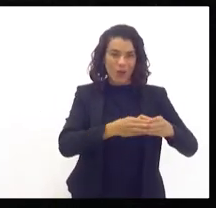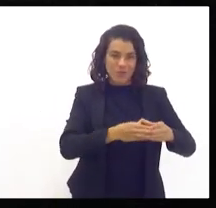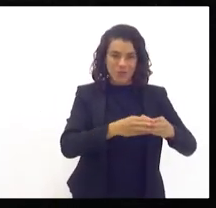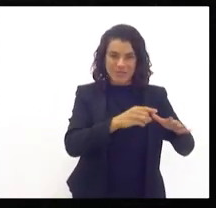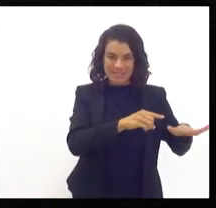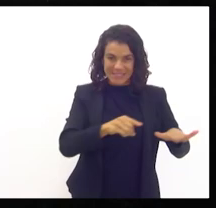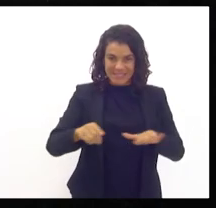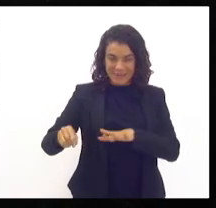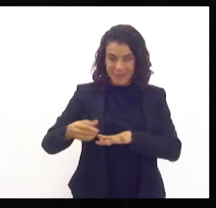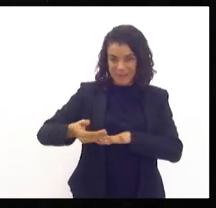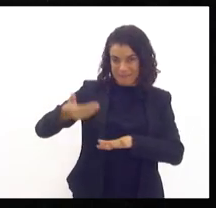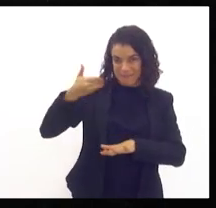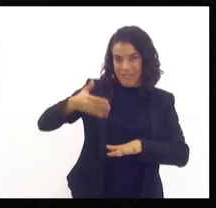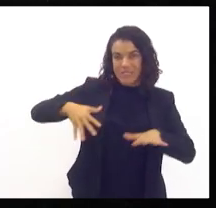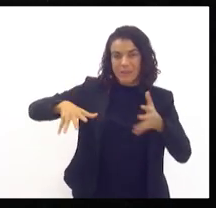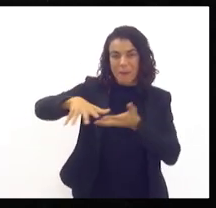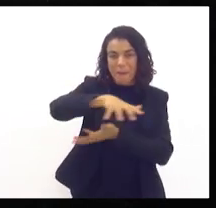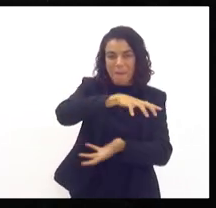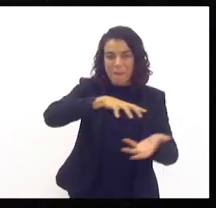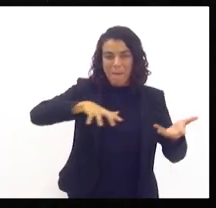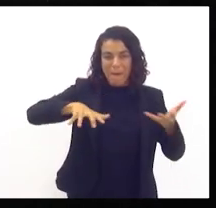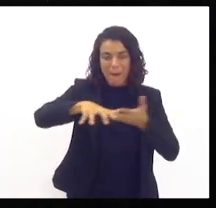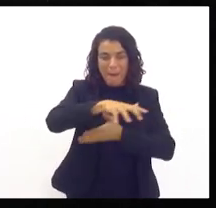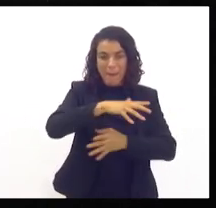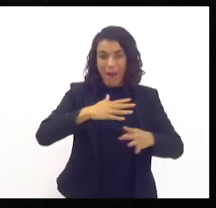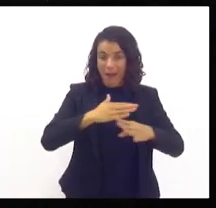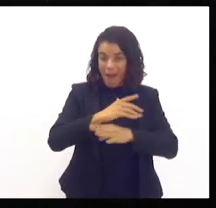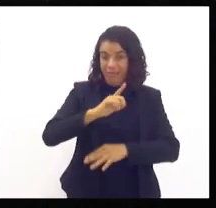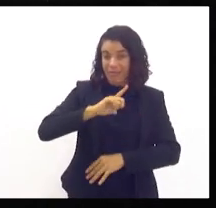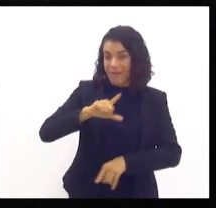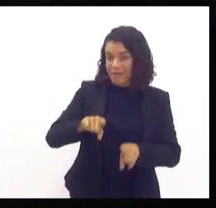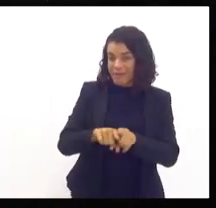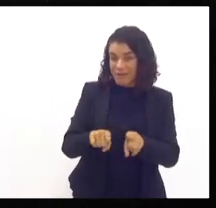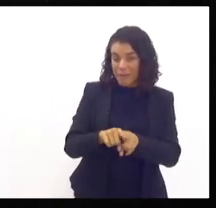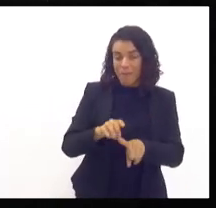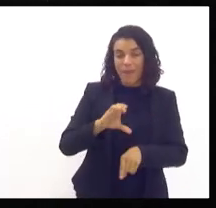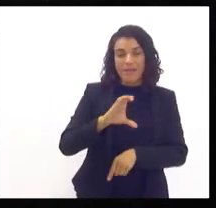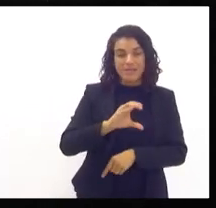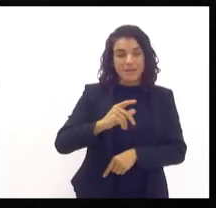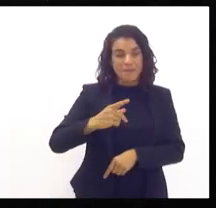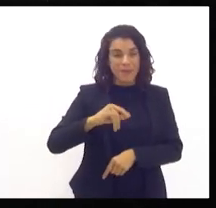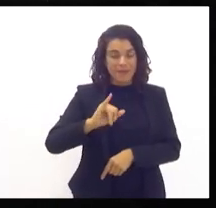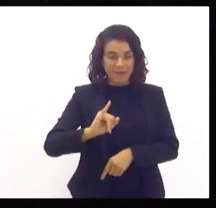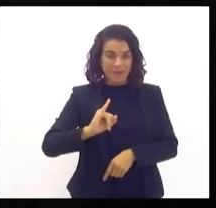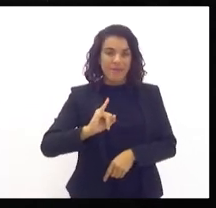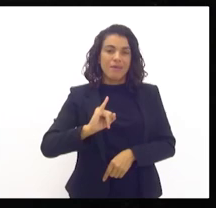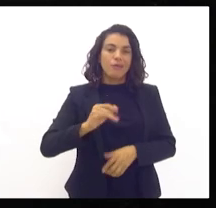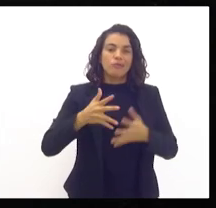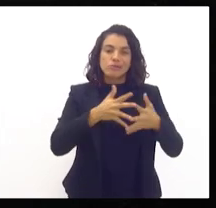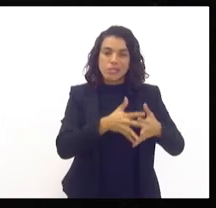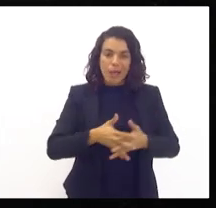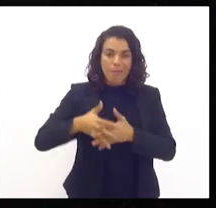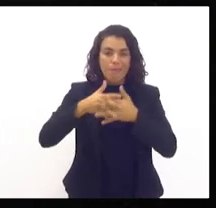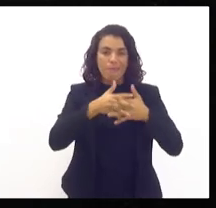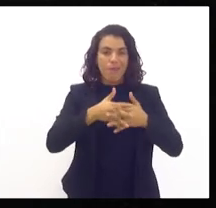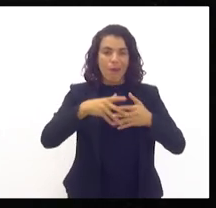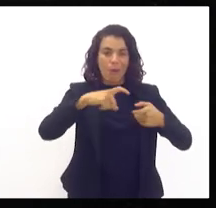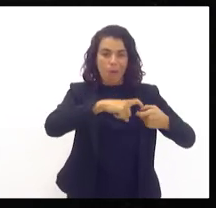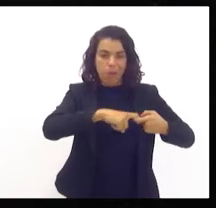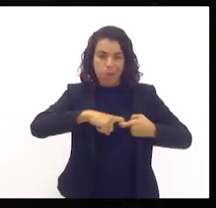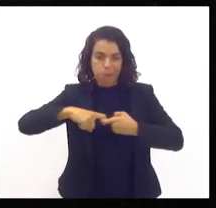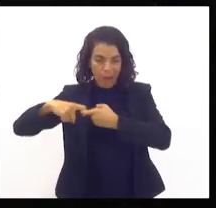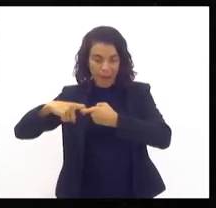semana passada de desordem urbana, que teve a CPI dos reboques, eu mencionei